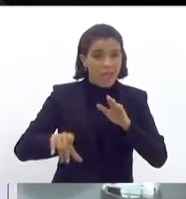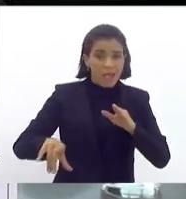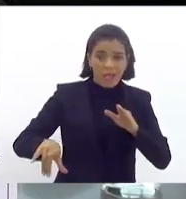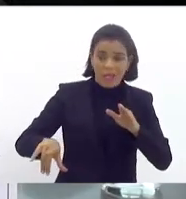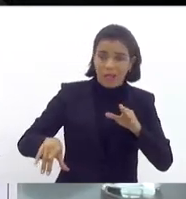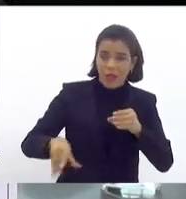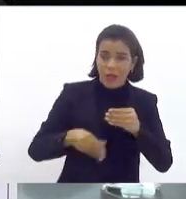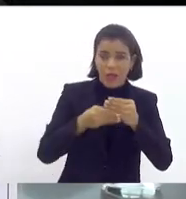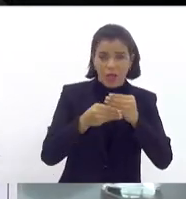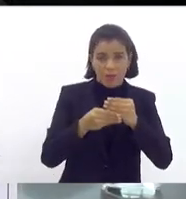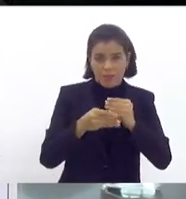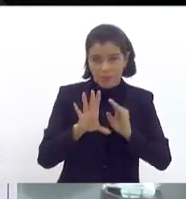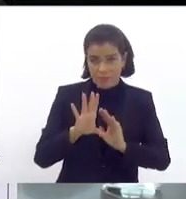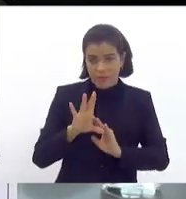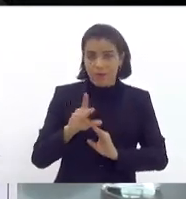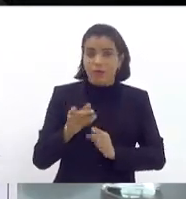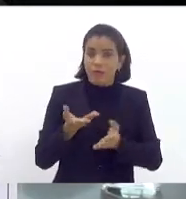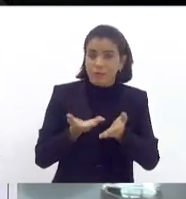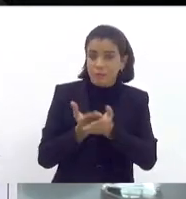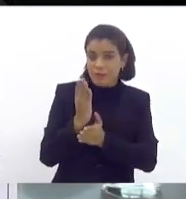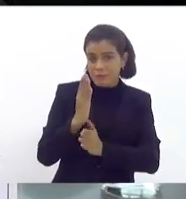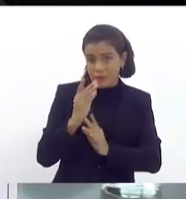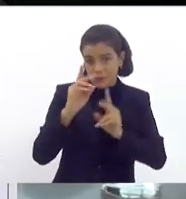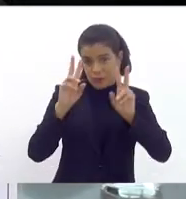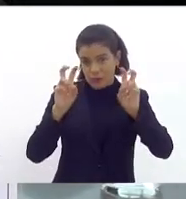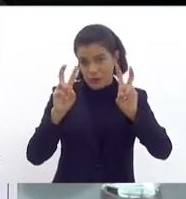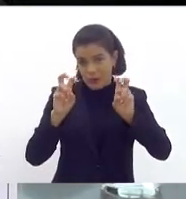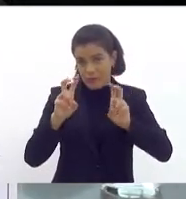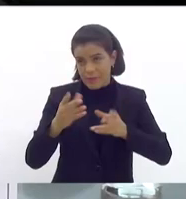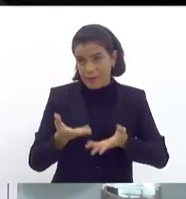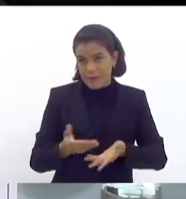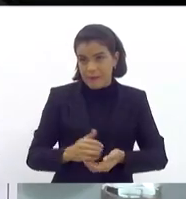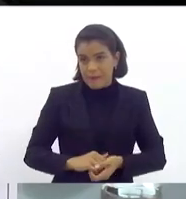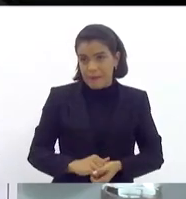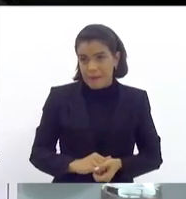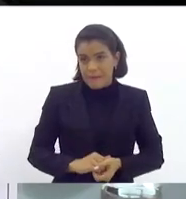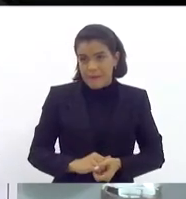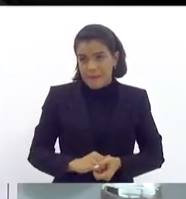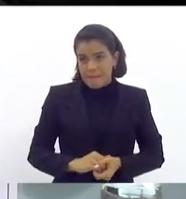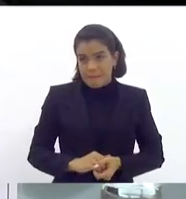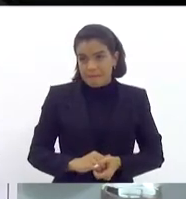que regulamentou essa matéria. Bom,